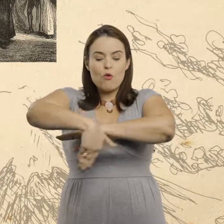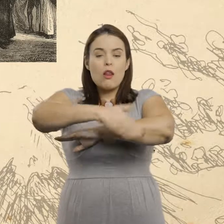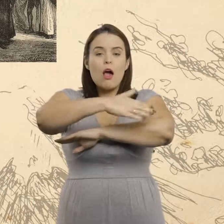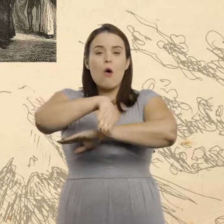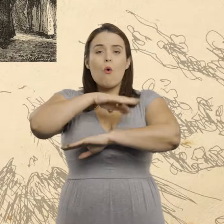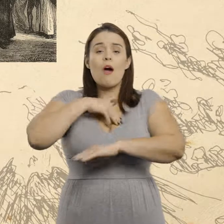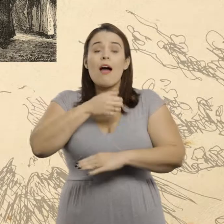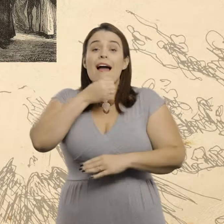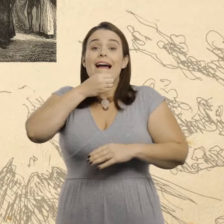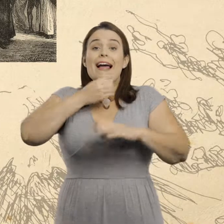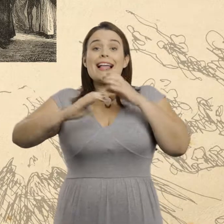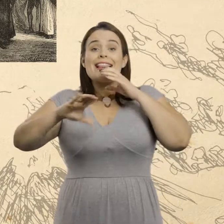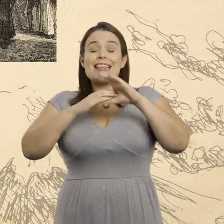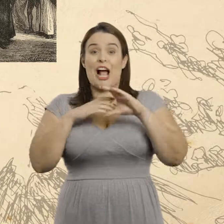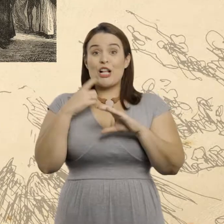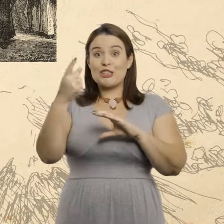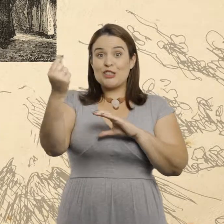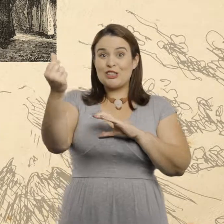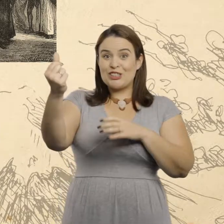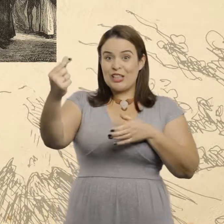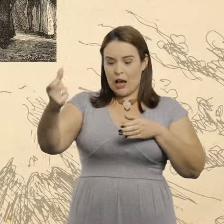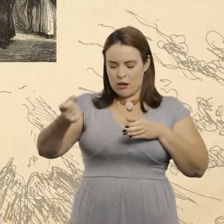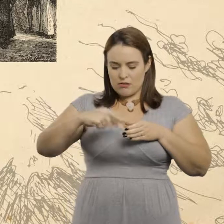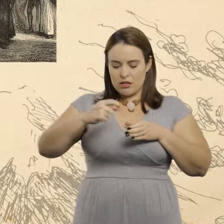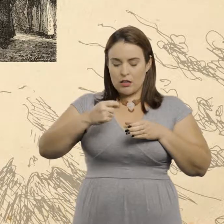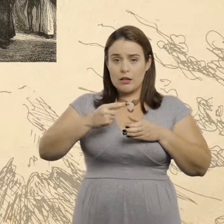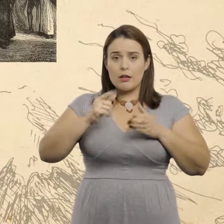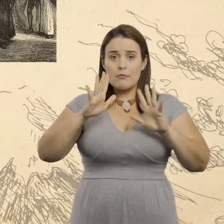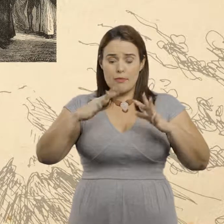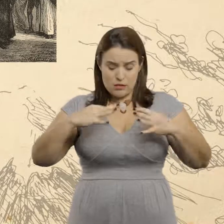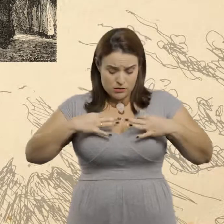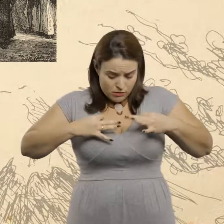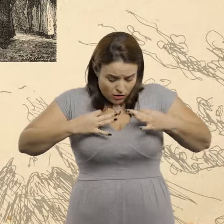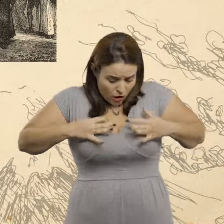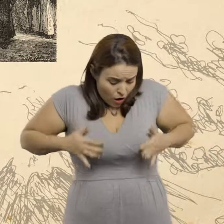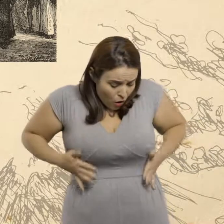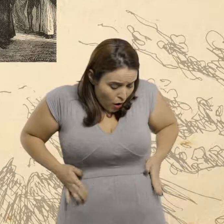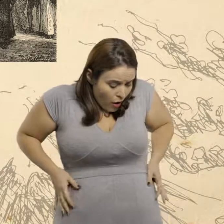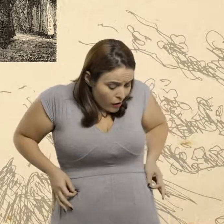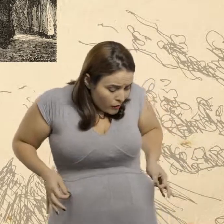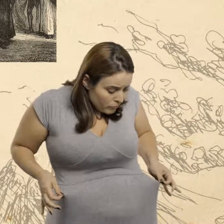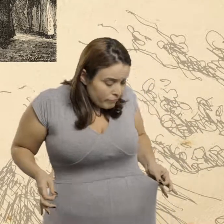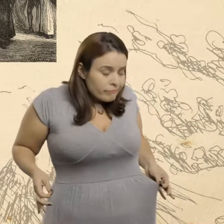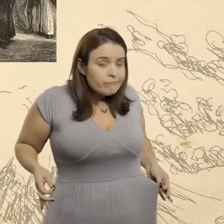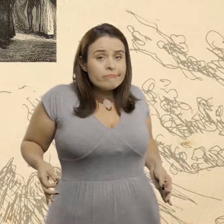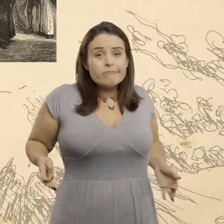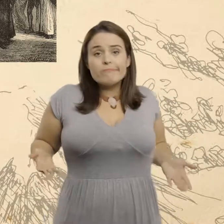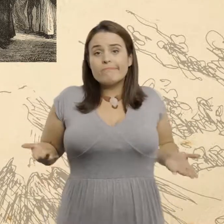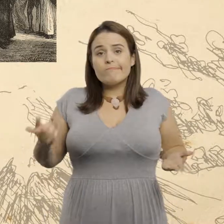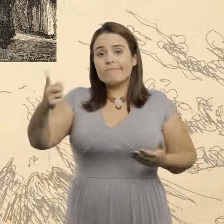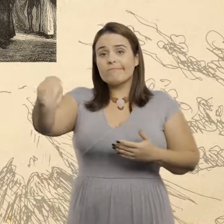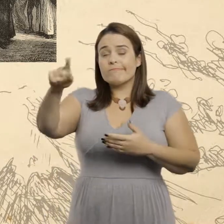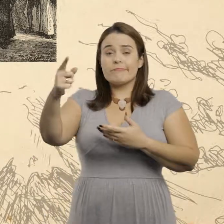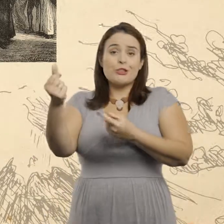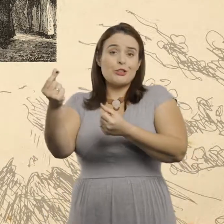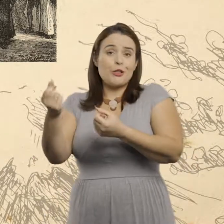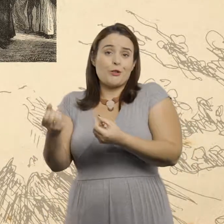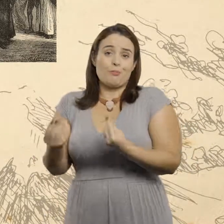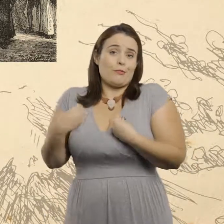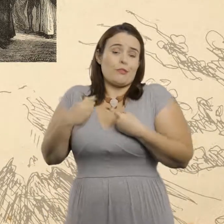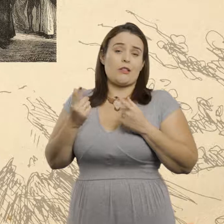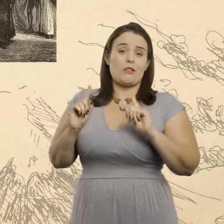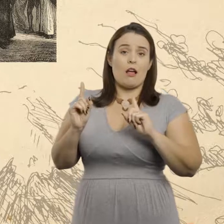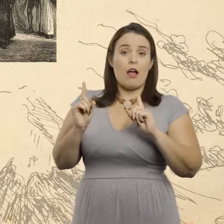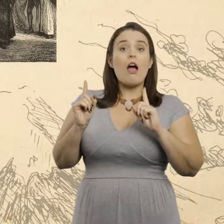rua para ganhar algum dinheiro. Mas ele estava muito bem vestido para fazer isso. Passepartout decidiu ir a um